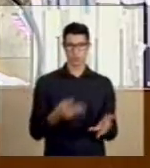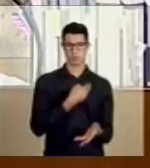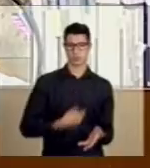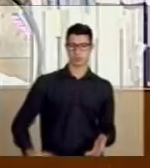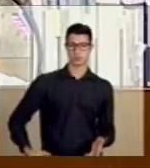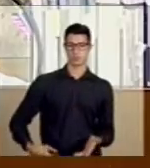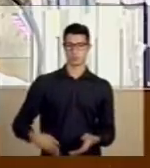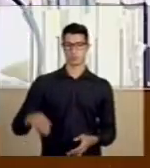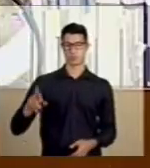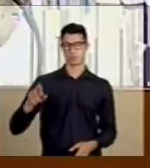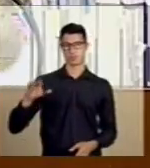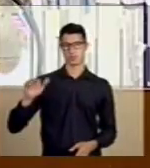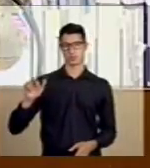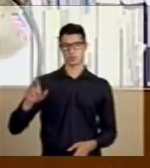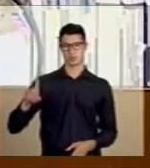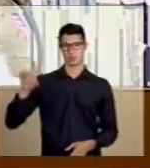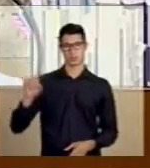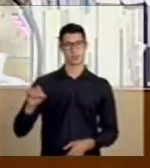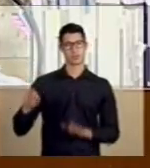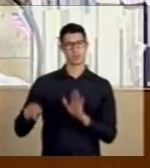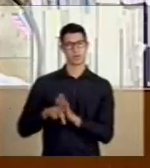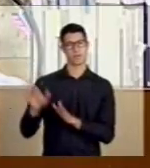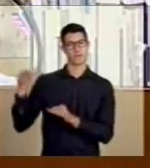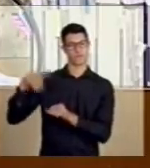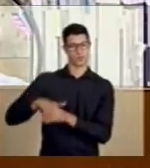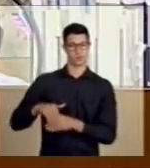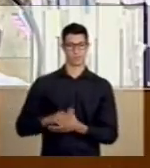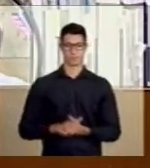eminente ministro Ricardo Lewandowski para proferir o seu voto.